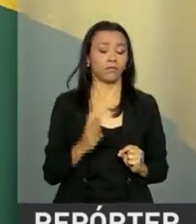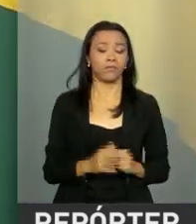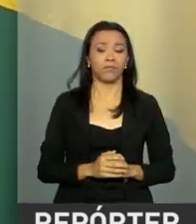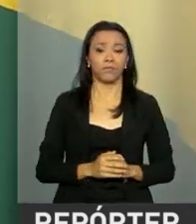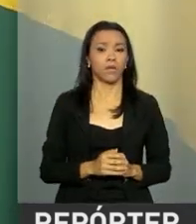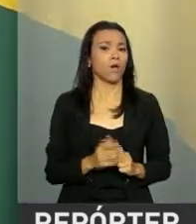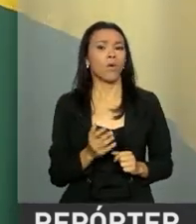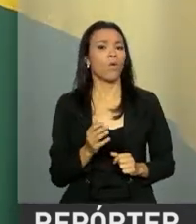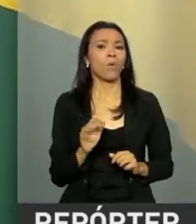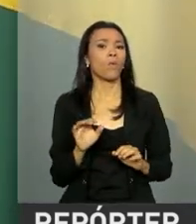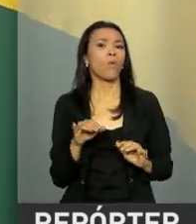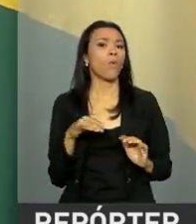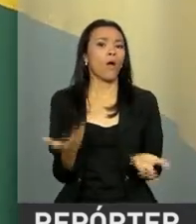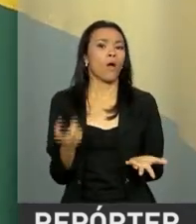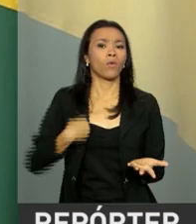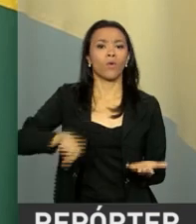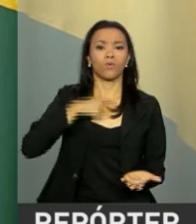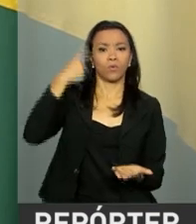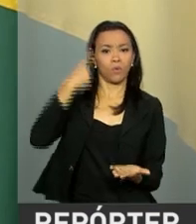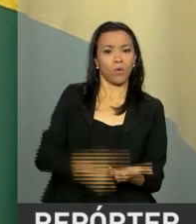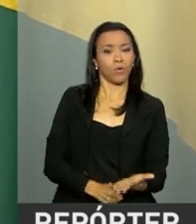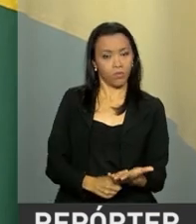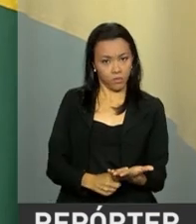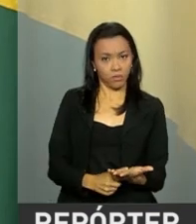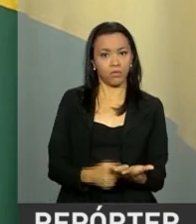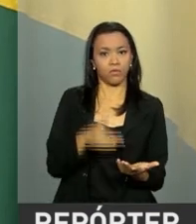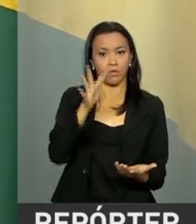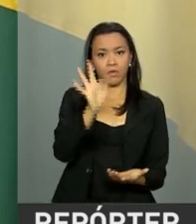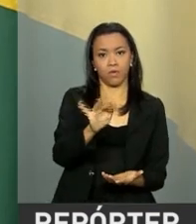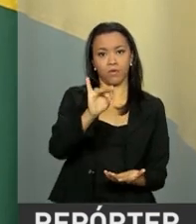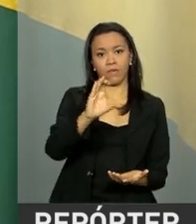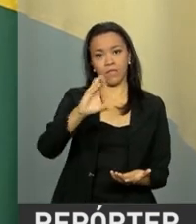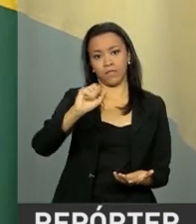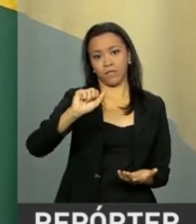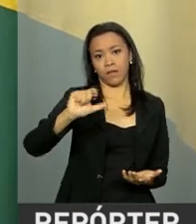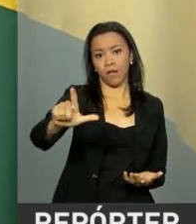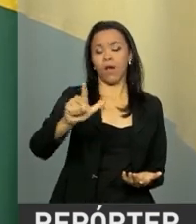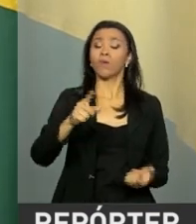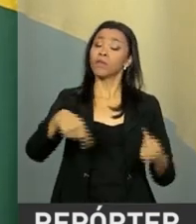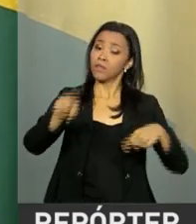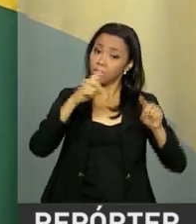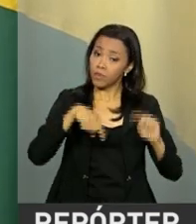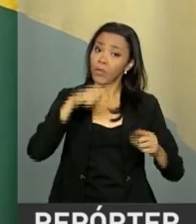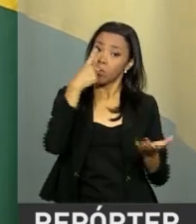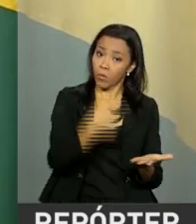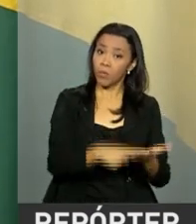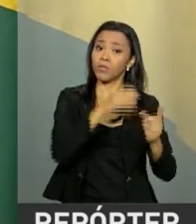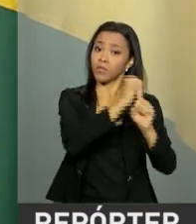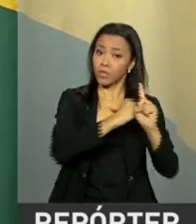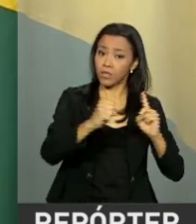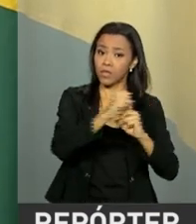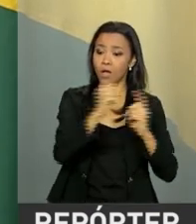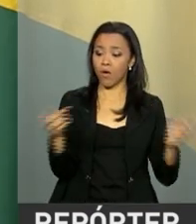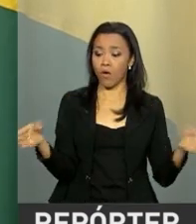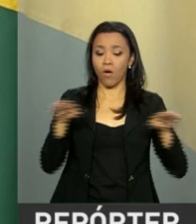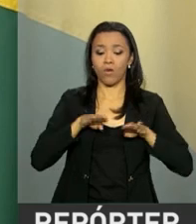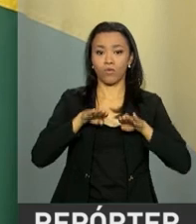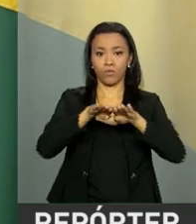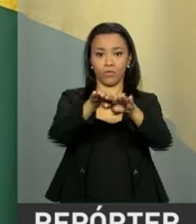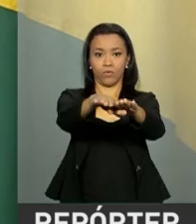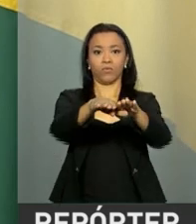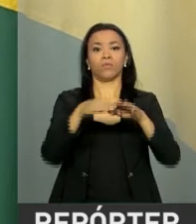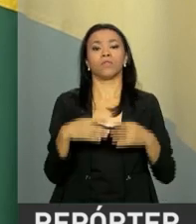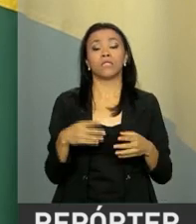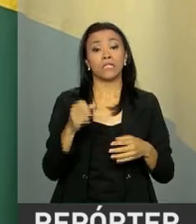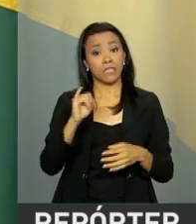sabemos Nossa responsabilidade fiscal e que a responsabilidade social caminham juntos se de um lado